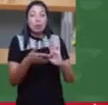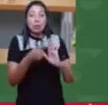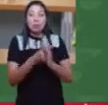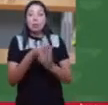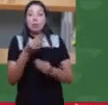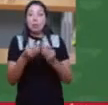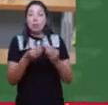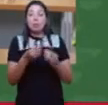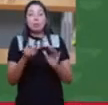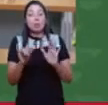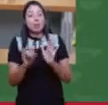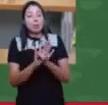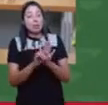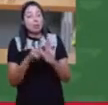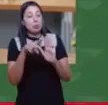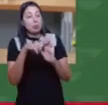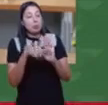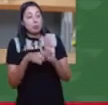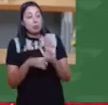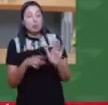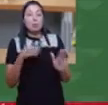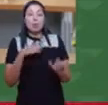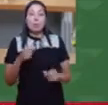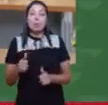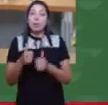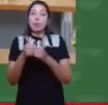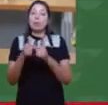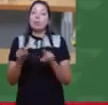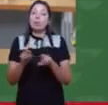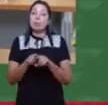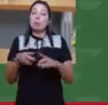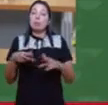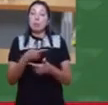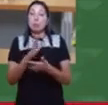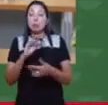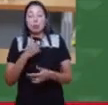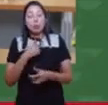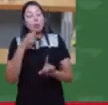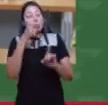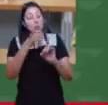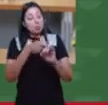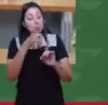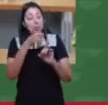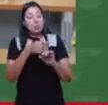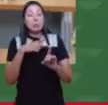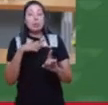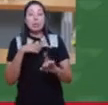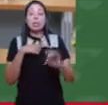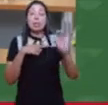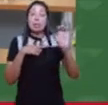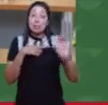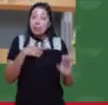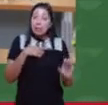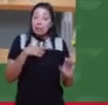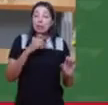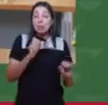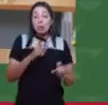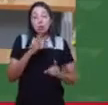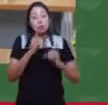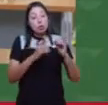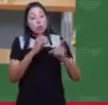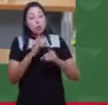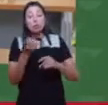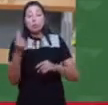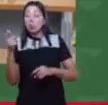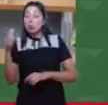uma identidade programática também melhor, e é algo que todos nós defendemos, que a gente tenha frentes de esquerda, né, que a gente possa dialogar com